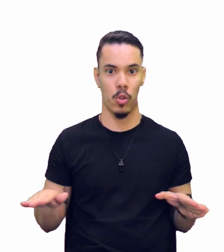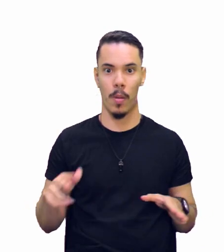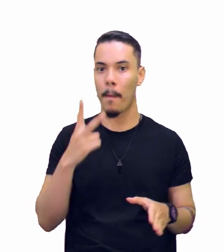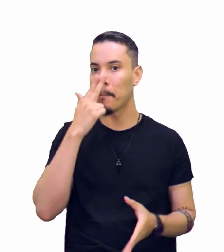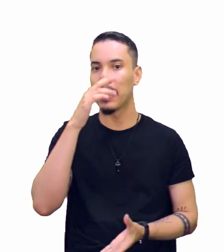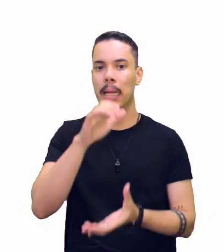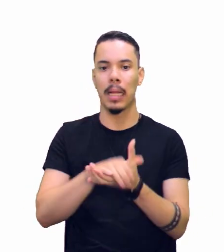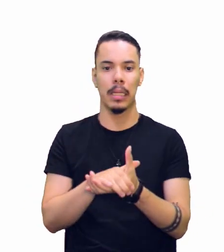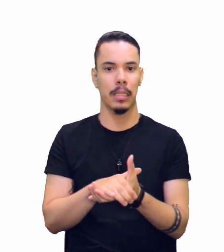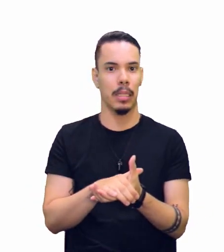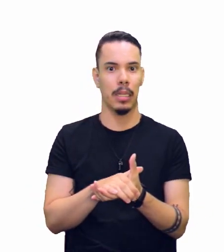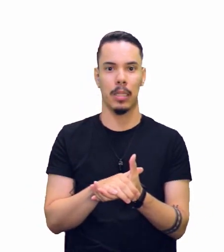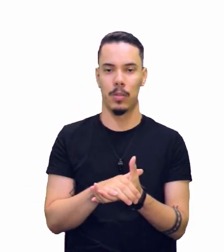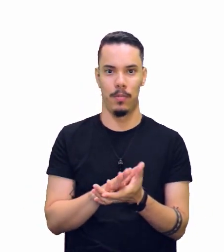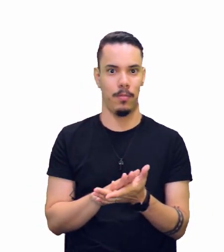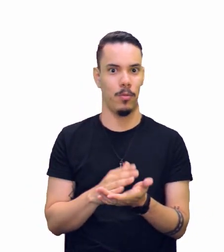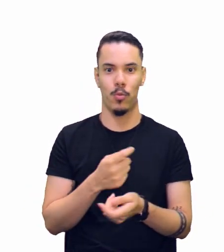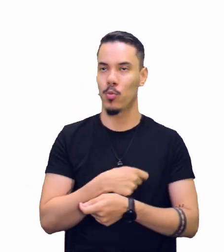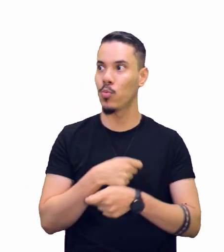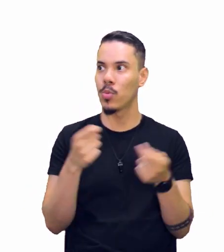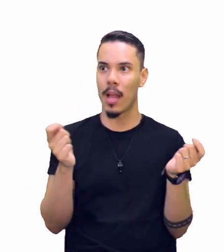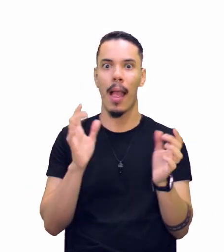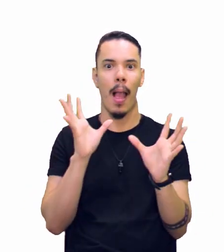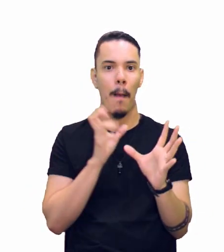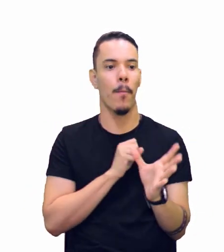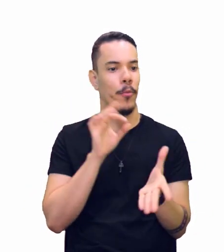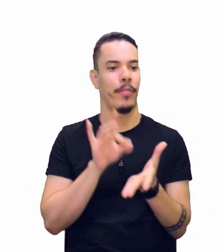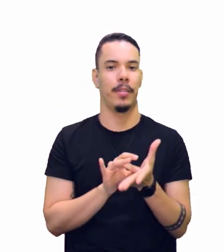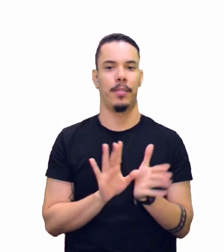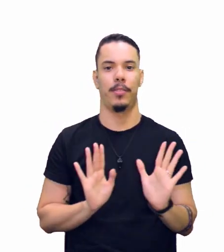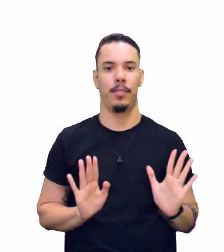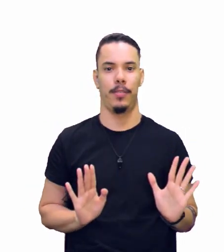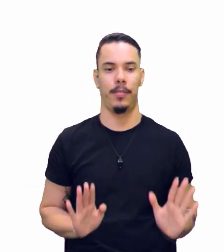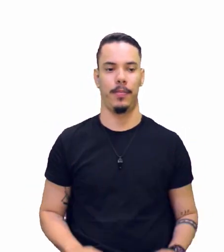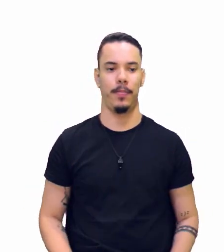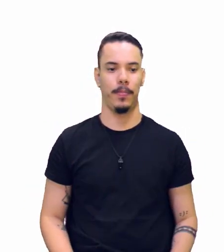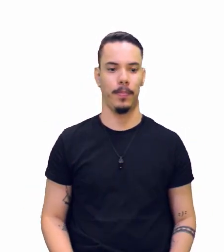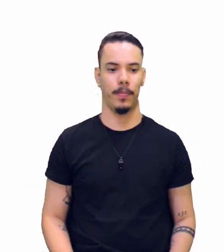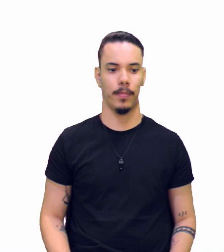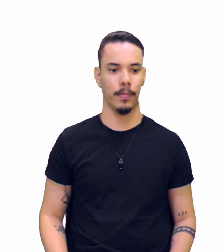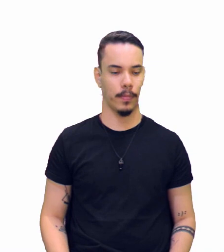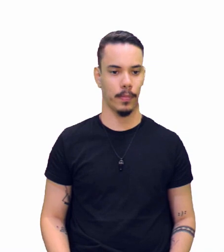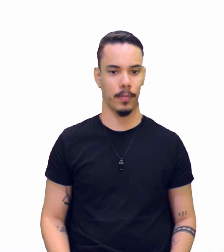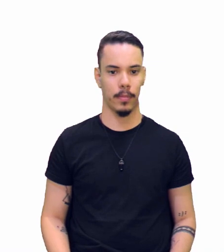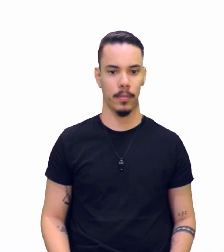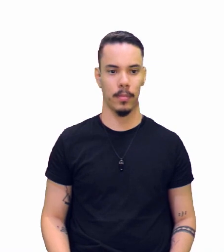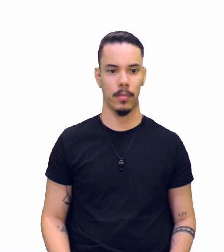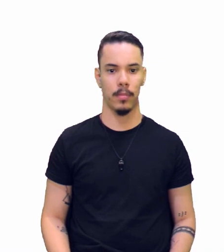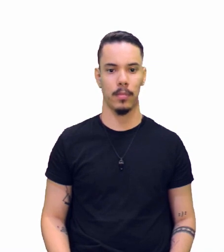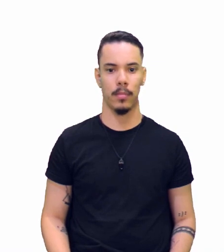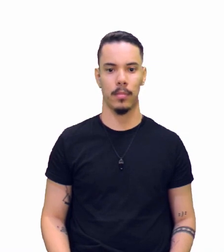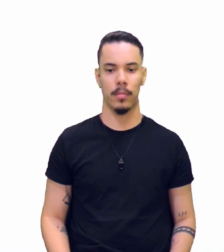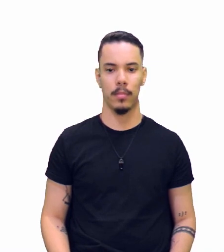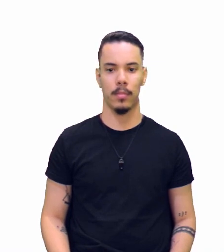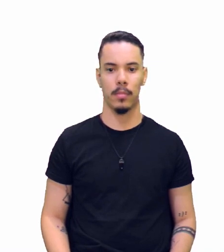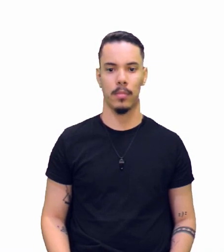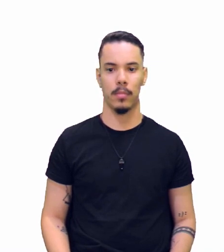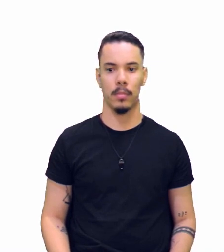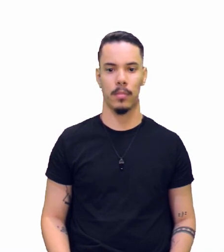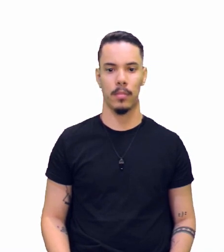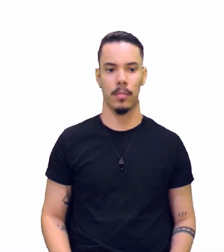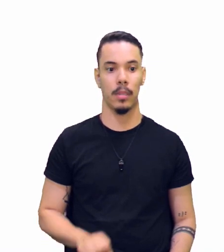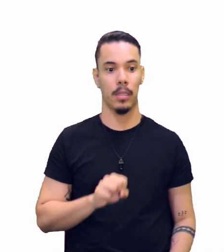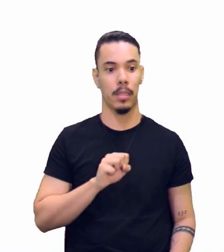casados, não se traem, eles têm assim um amor mesmo entre eles dois, que é o único que é usado. Então, if I wake up late, se